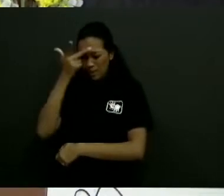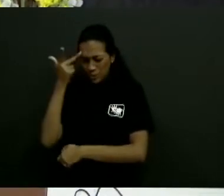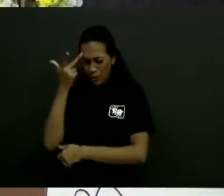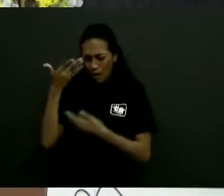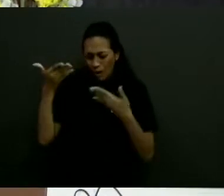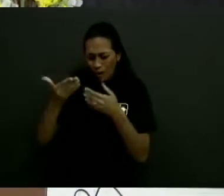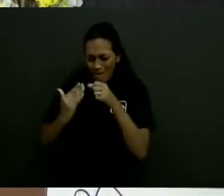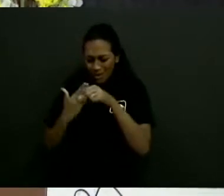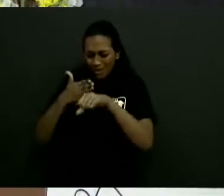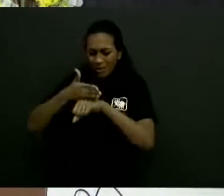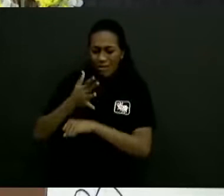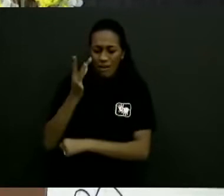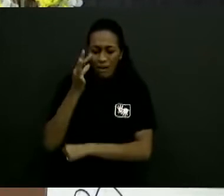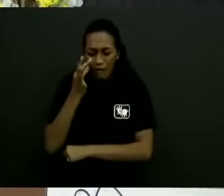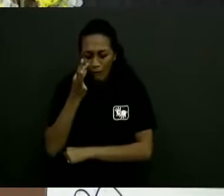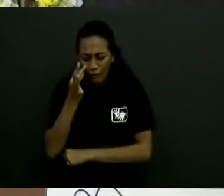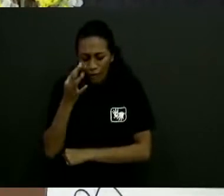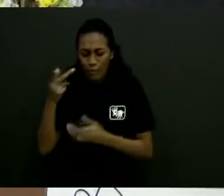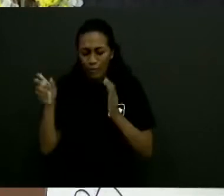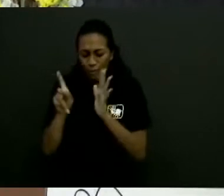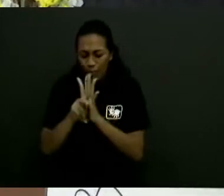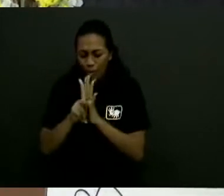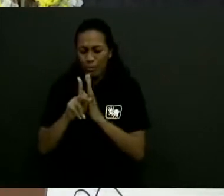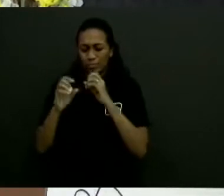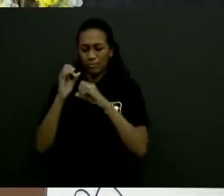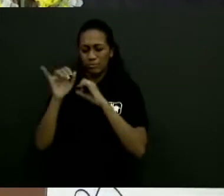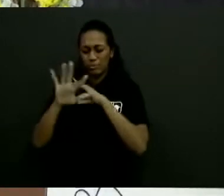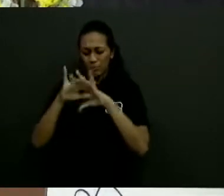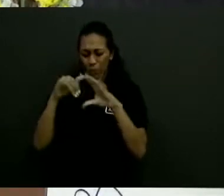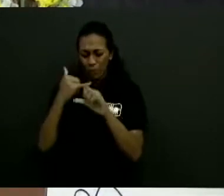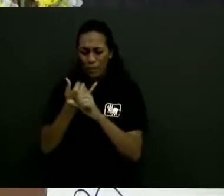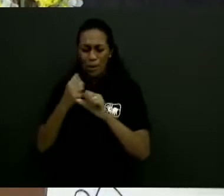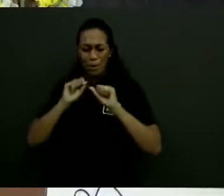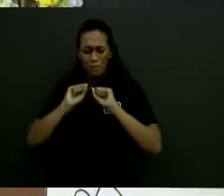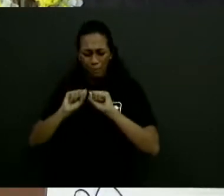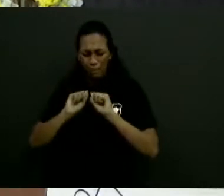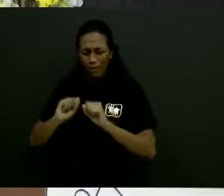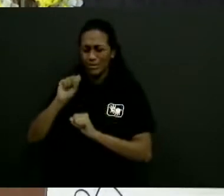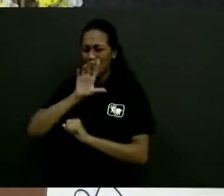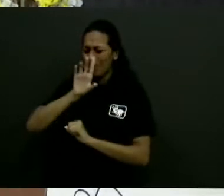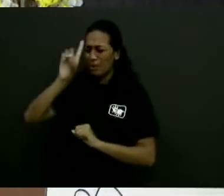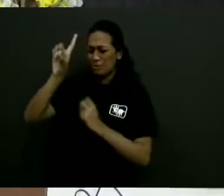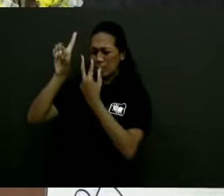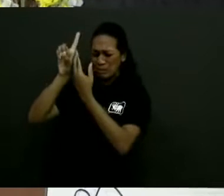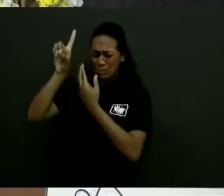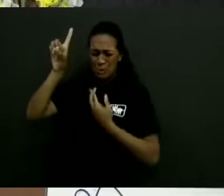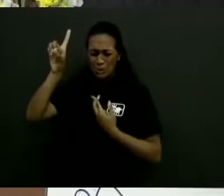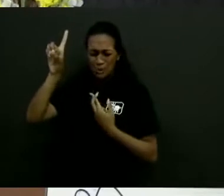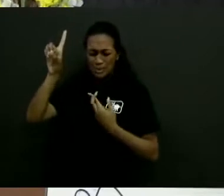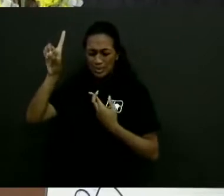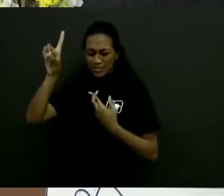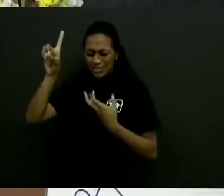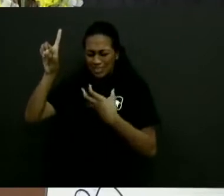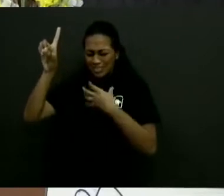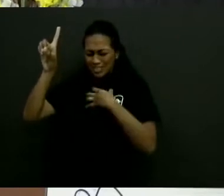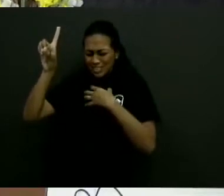estão conosco ao vivo, por esse nosso canal aqui no YouTube. Que o Senhor possa trazer, Senhor, uma palavra fresca, uma